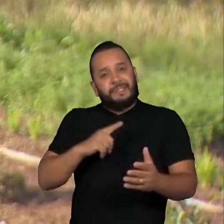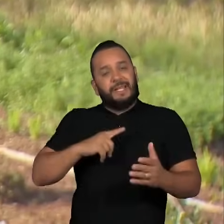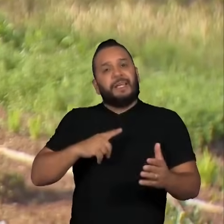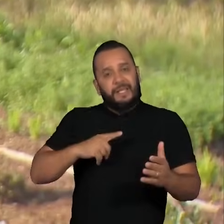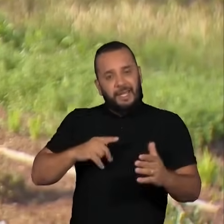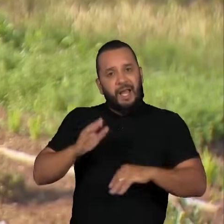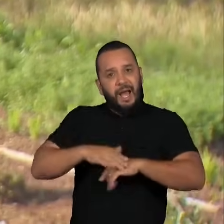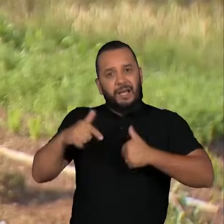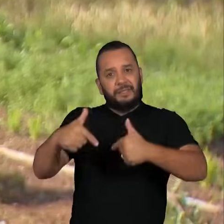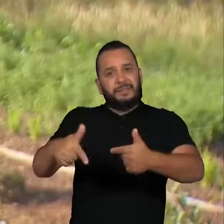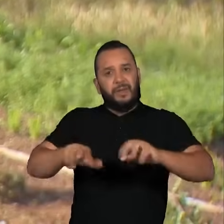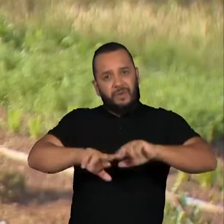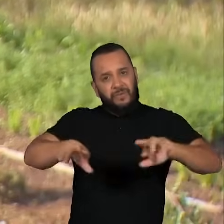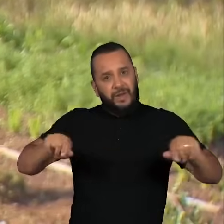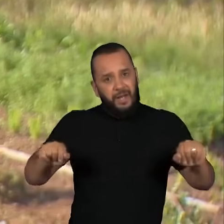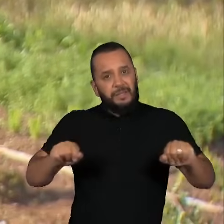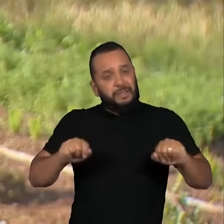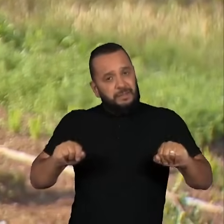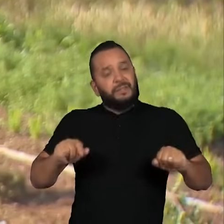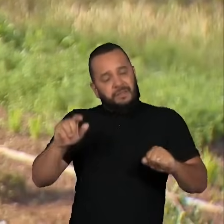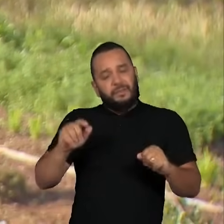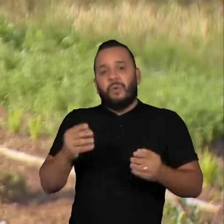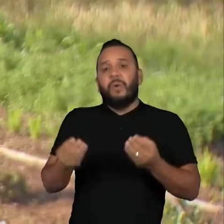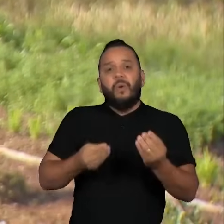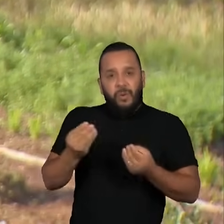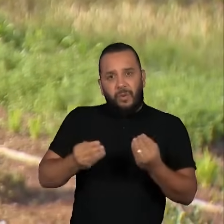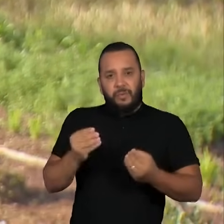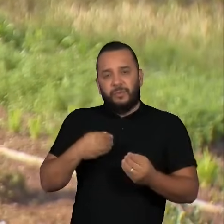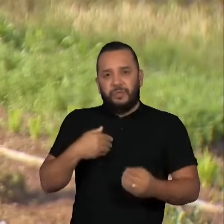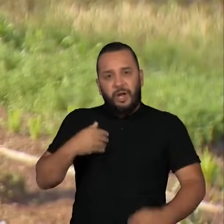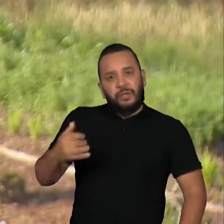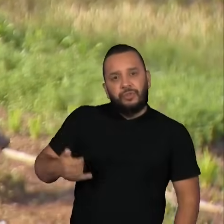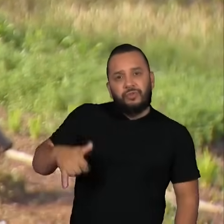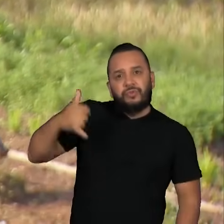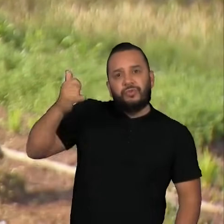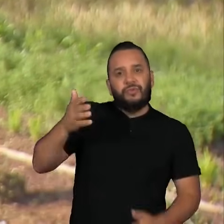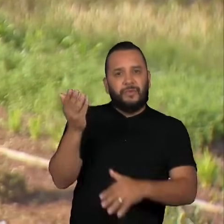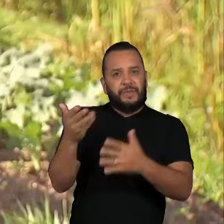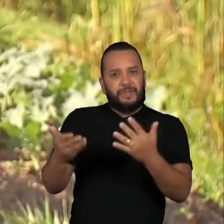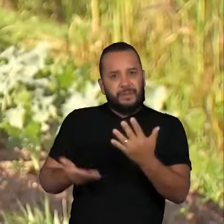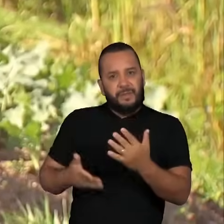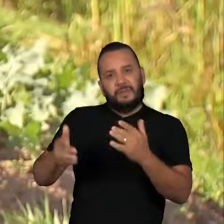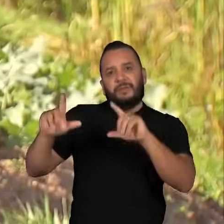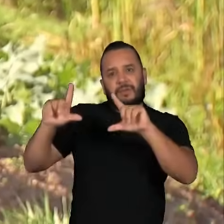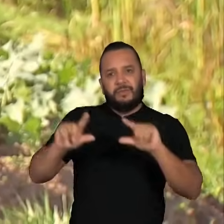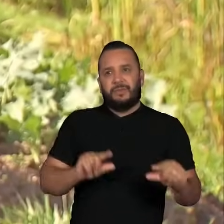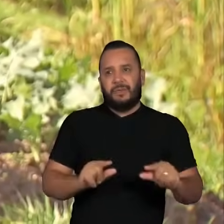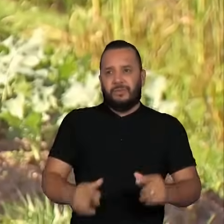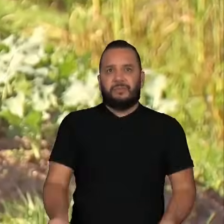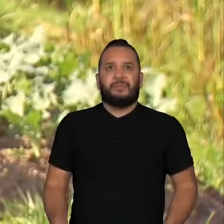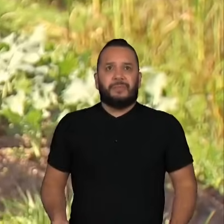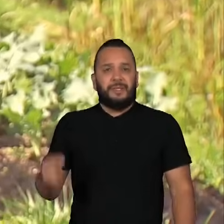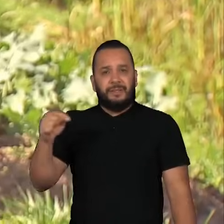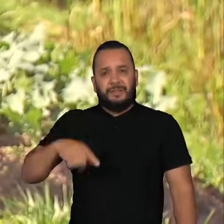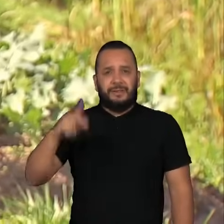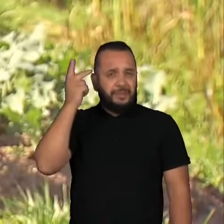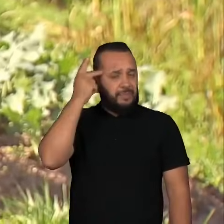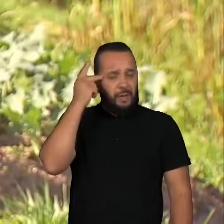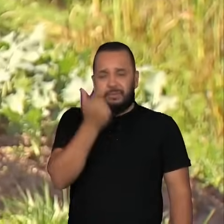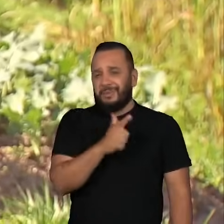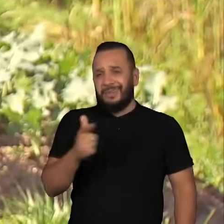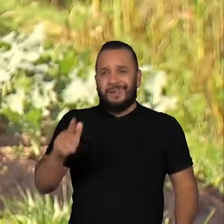várias medidas, entre elas a redução de juros para os financiamentos. Não tem nada aqui em São Paulo para isso. Por